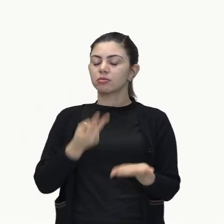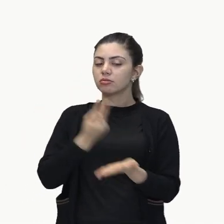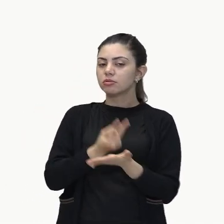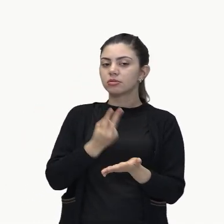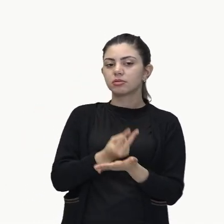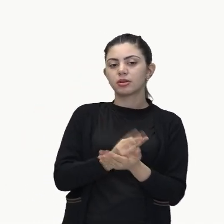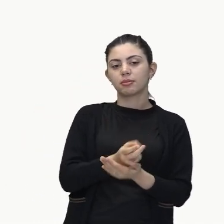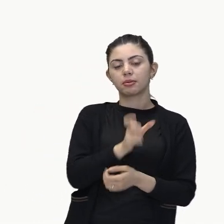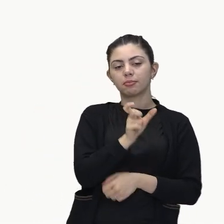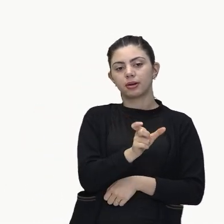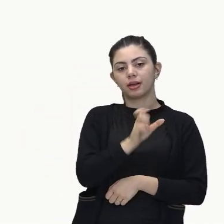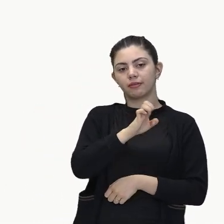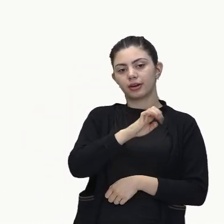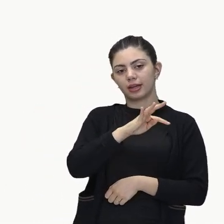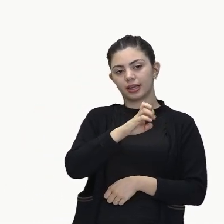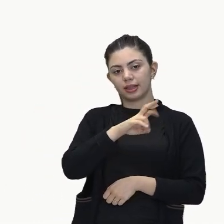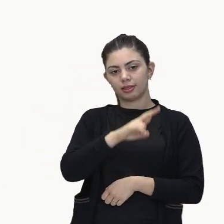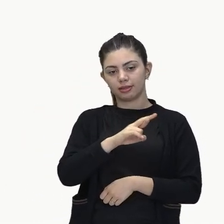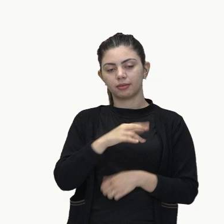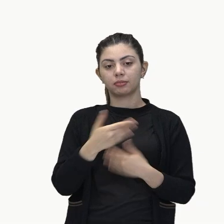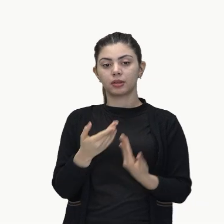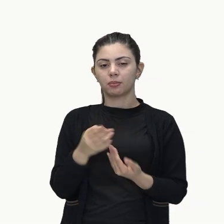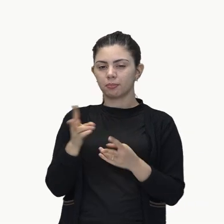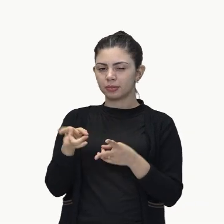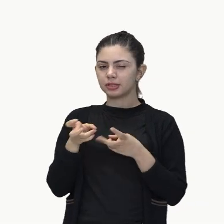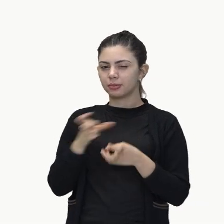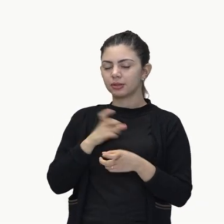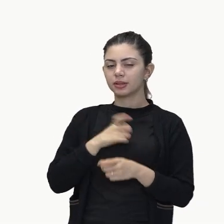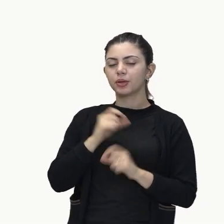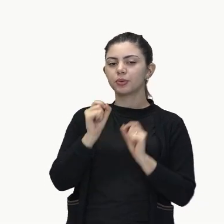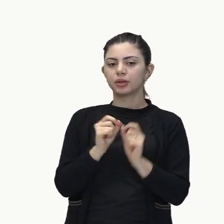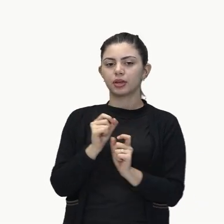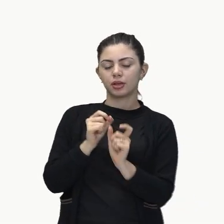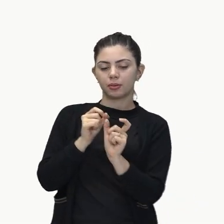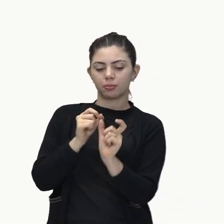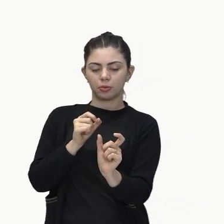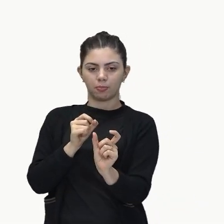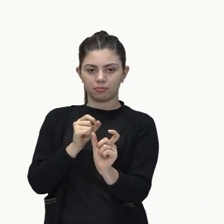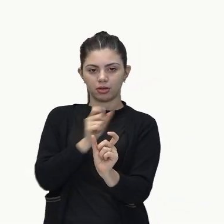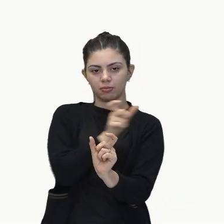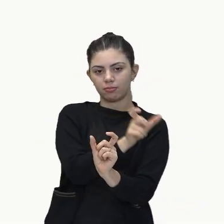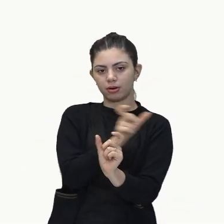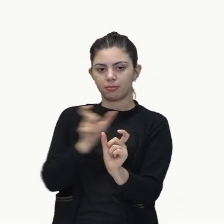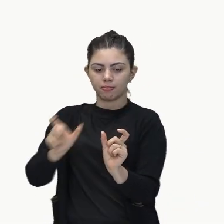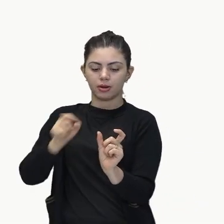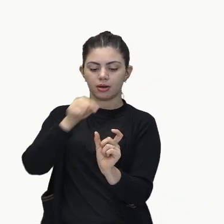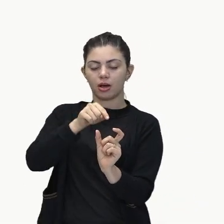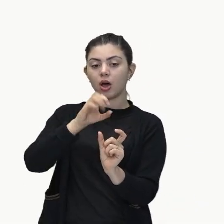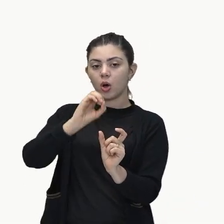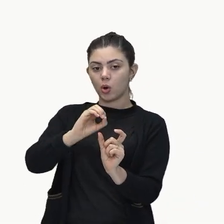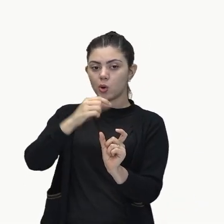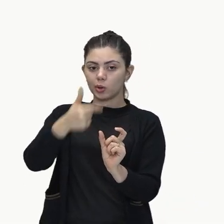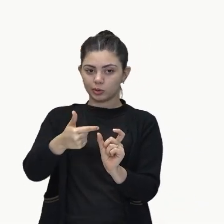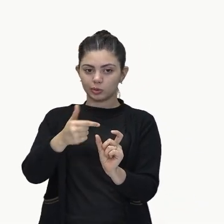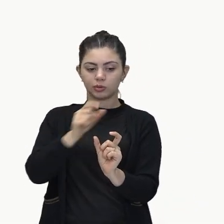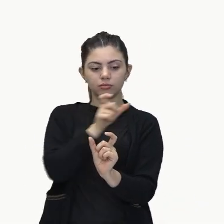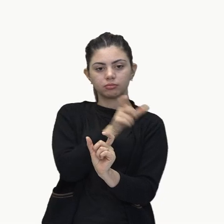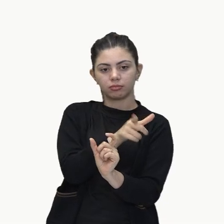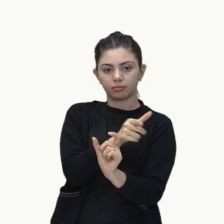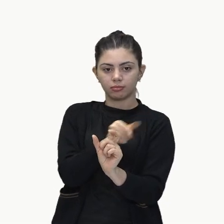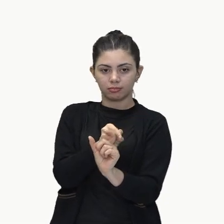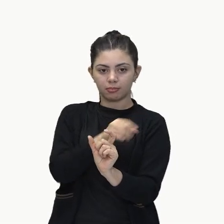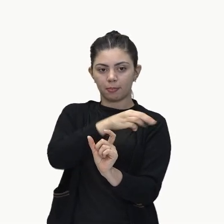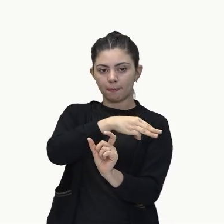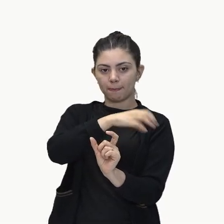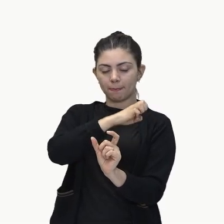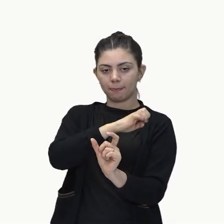caso aqui, ó, o oxigênio no meio, esse daqui é o menor radical, ele se chama metil, ó. Agora é o